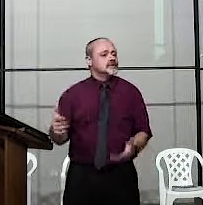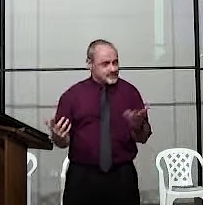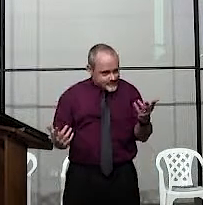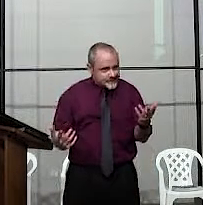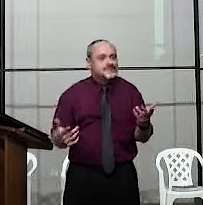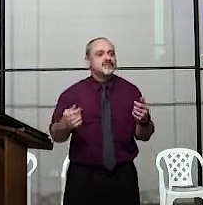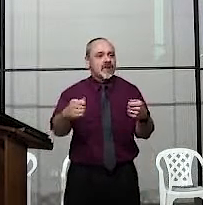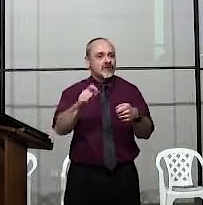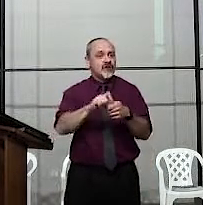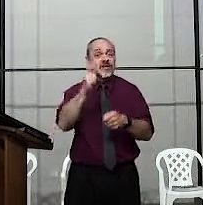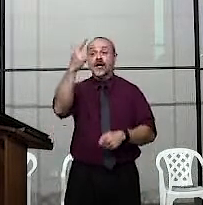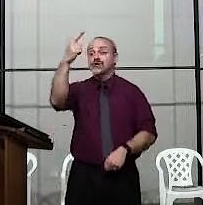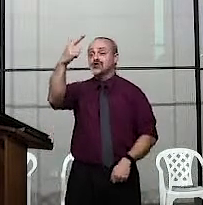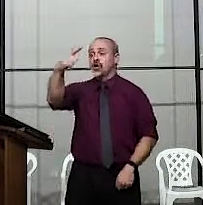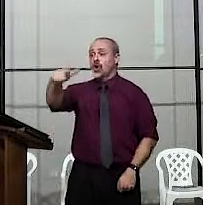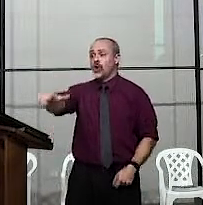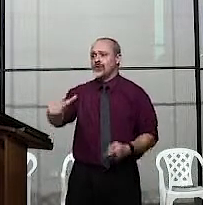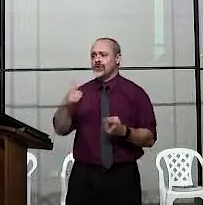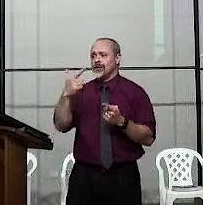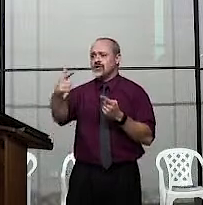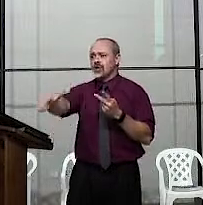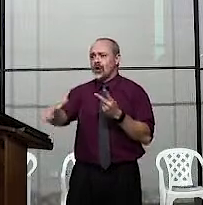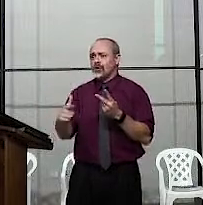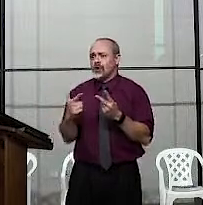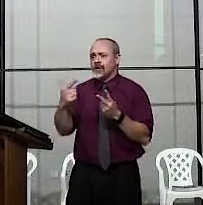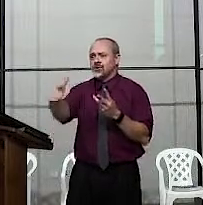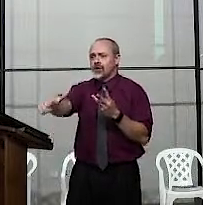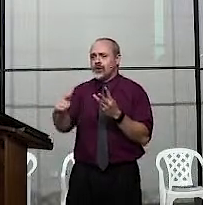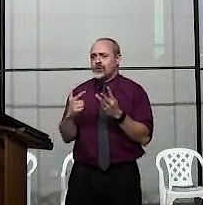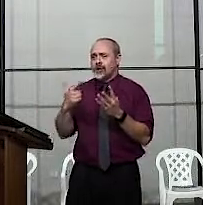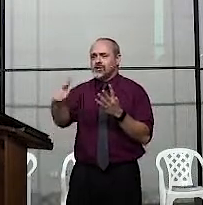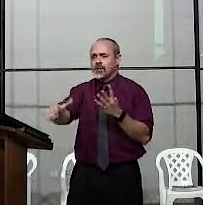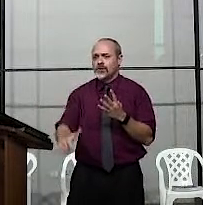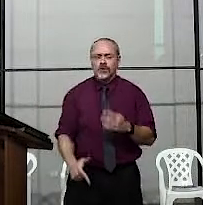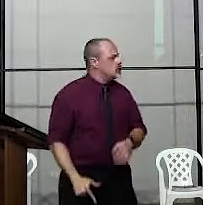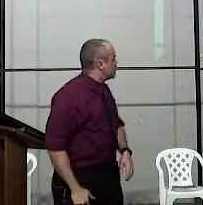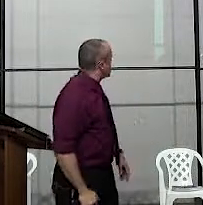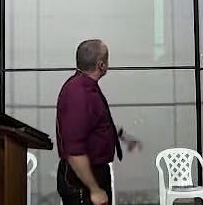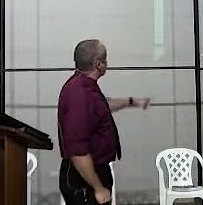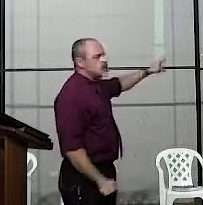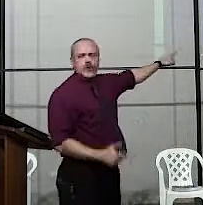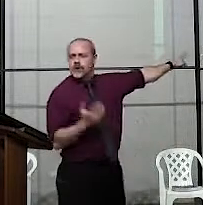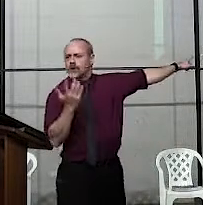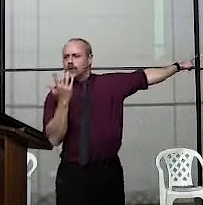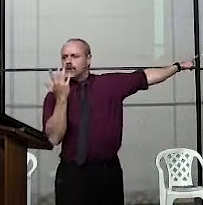depois, deve fazer de novo, e de novo, e de novo, e de novo.